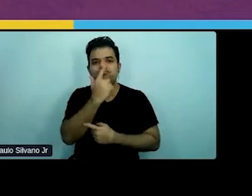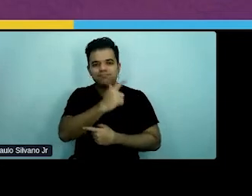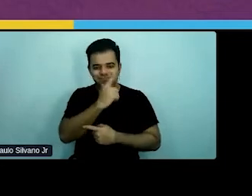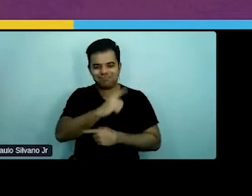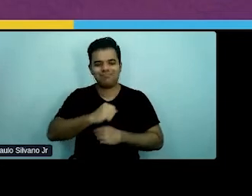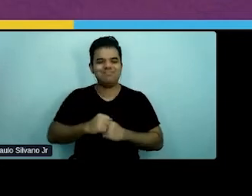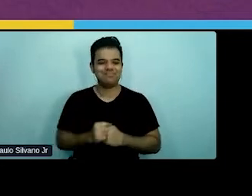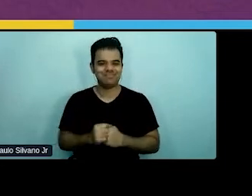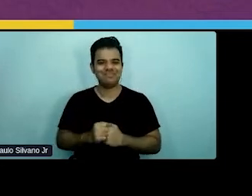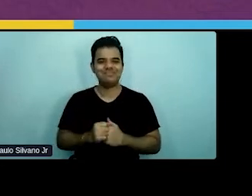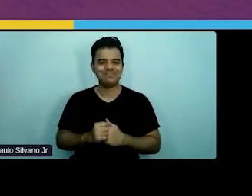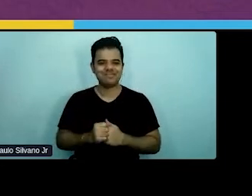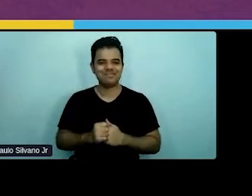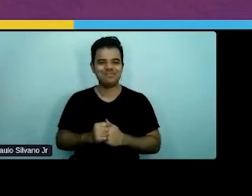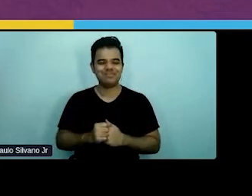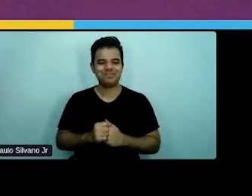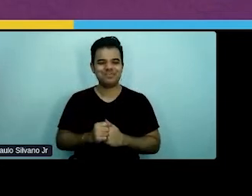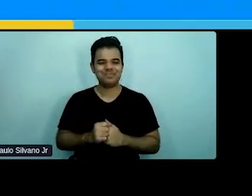certo?